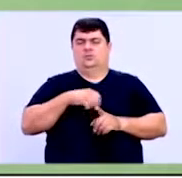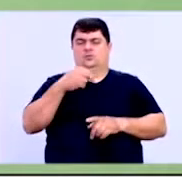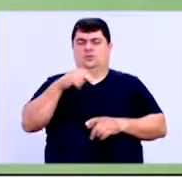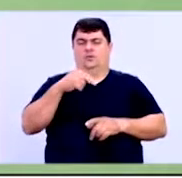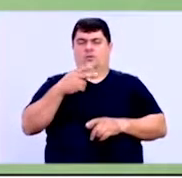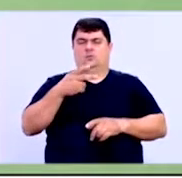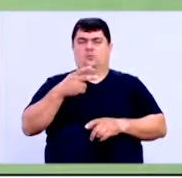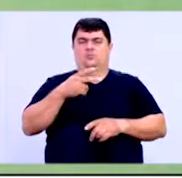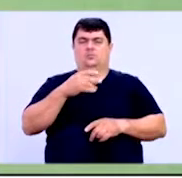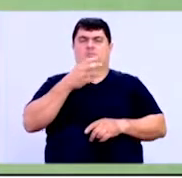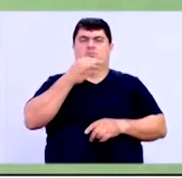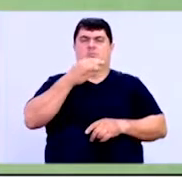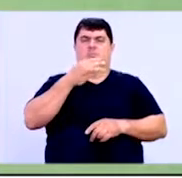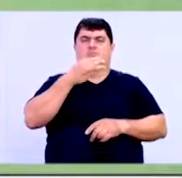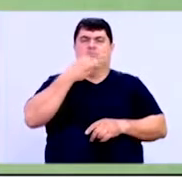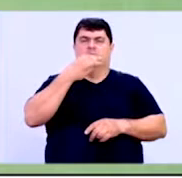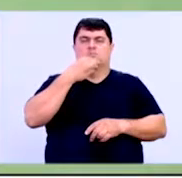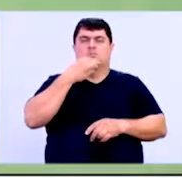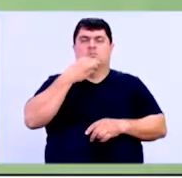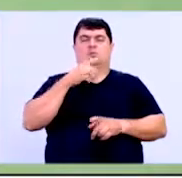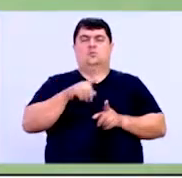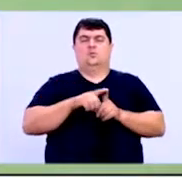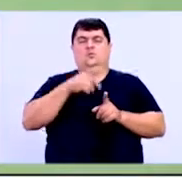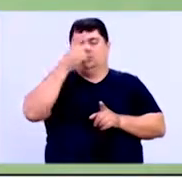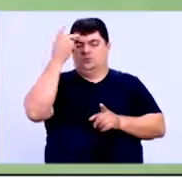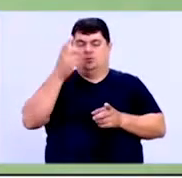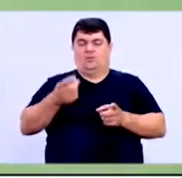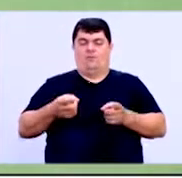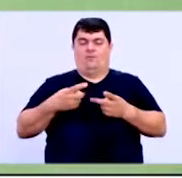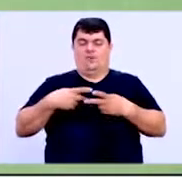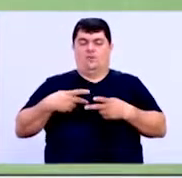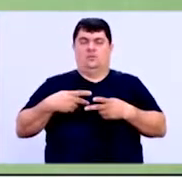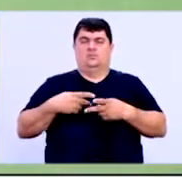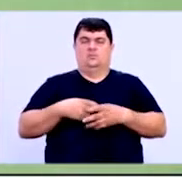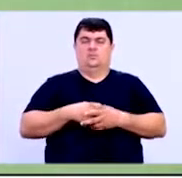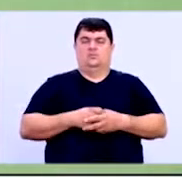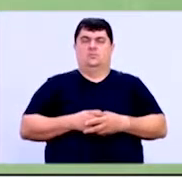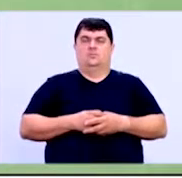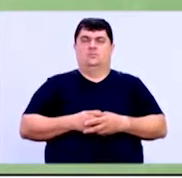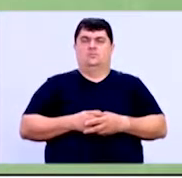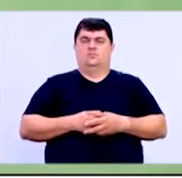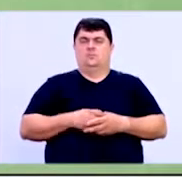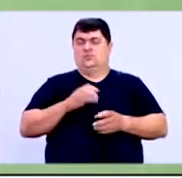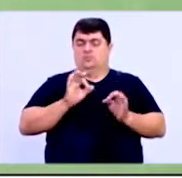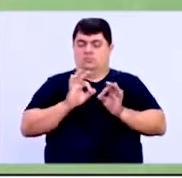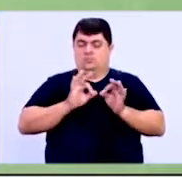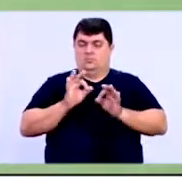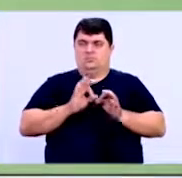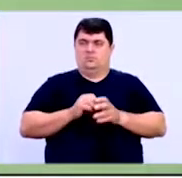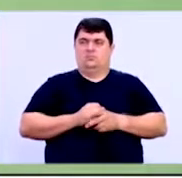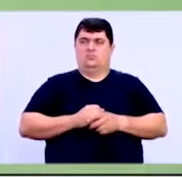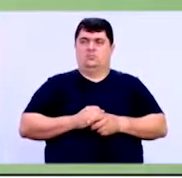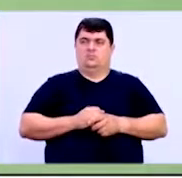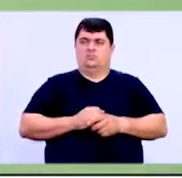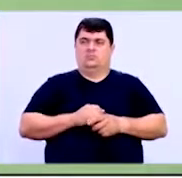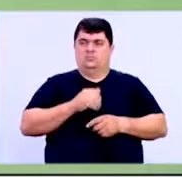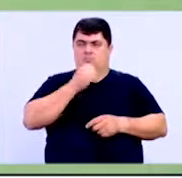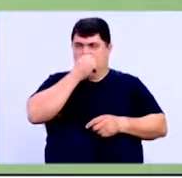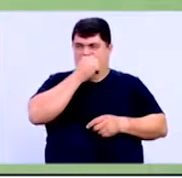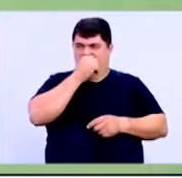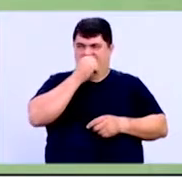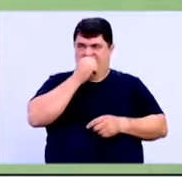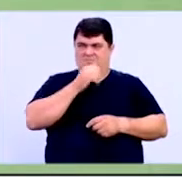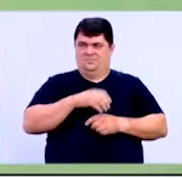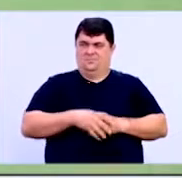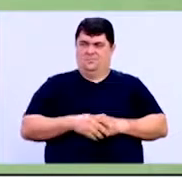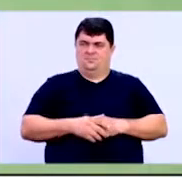300, fornecedores, 8, opa, só ajeitar aqui, gente, deu uma pequena descida.